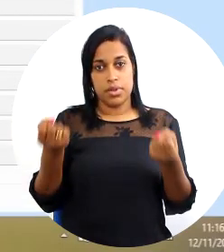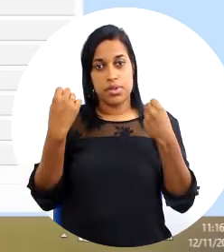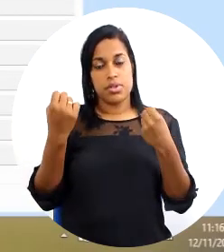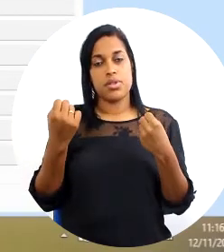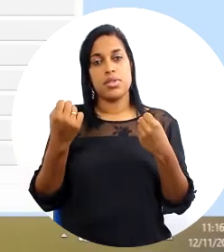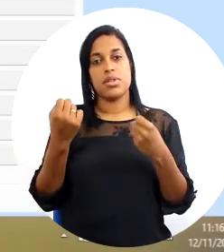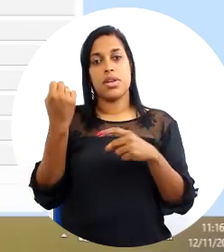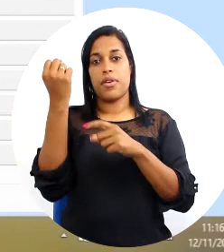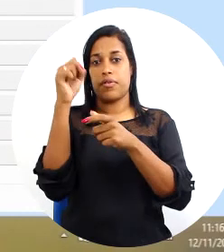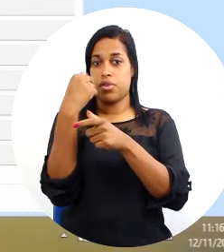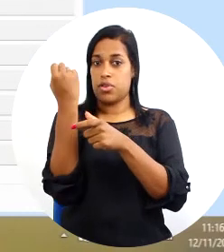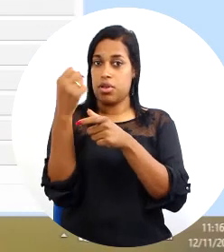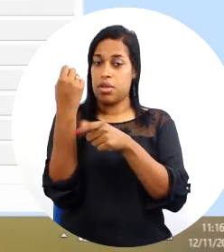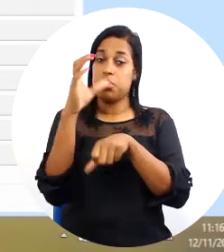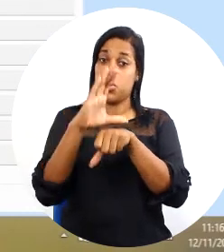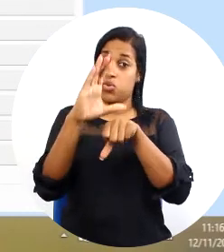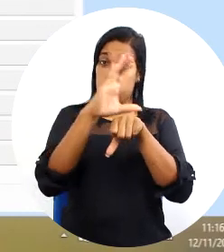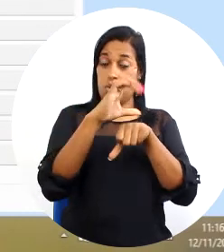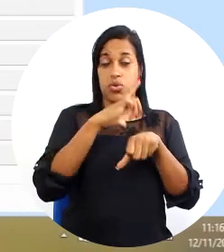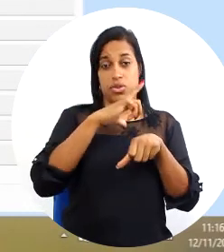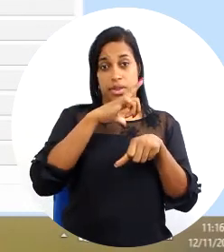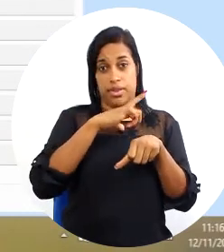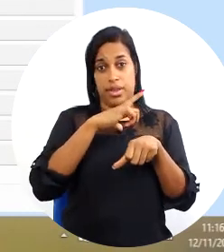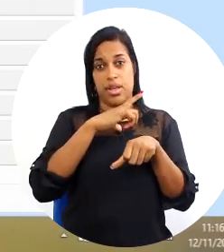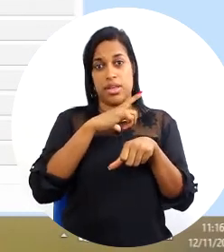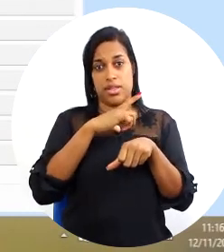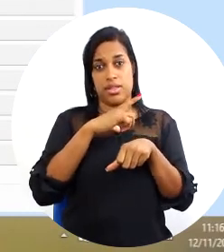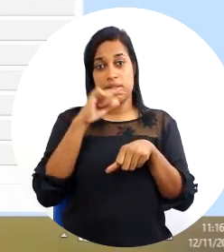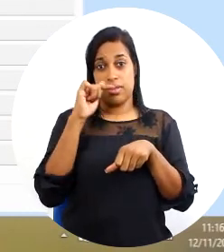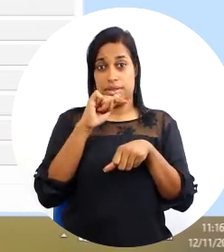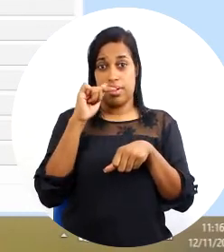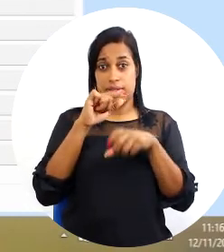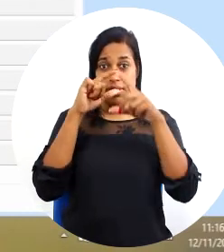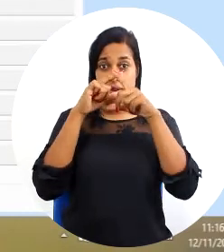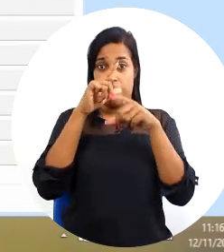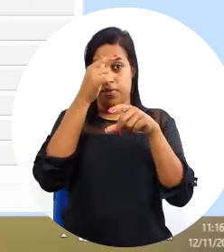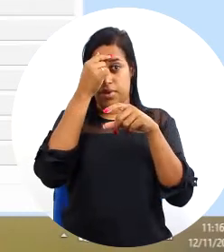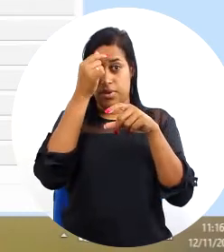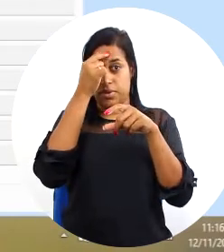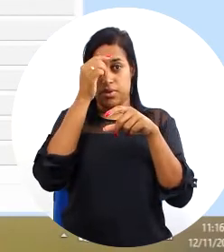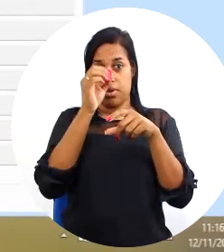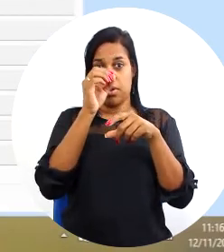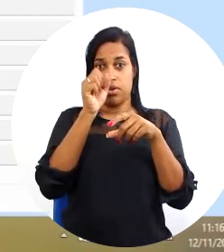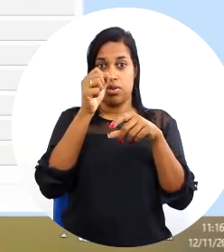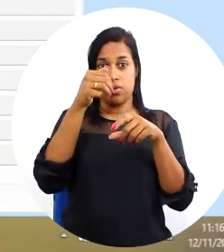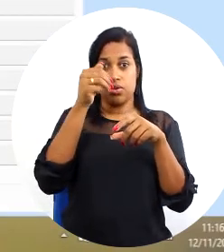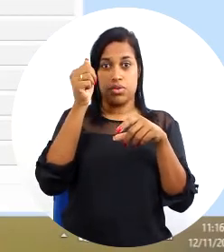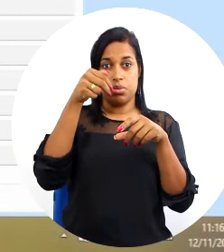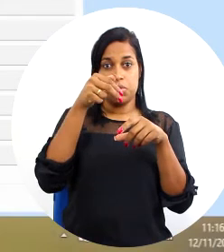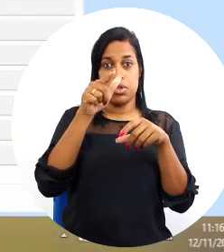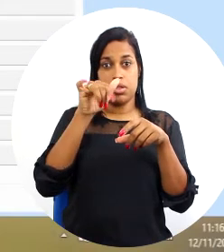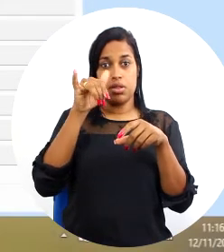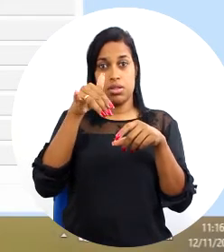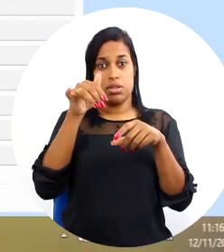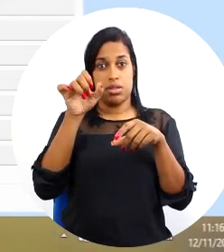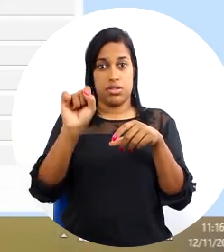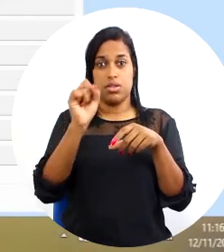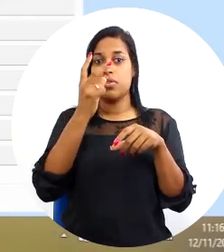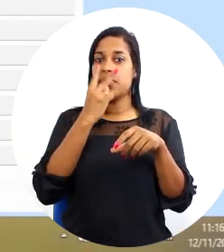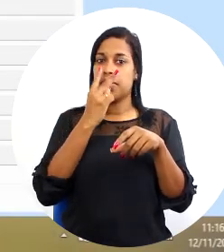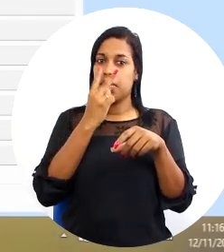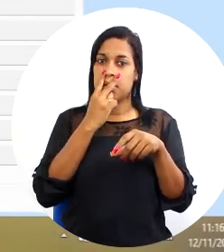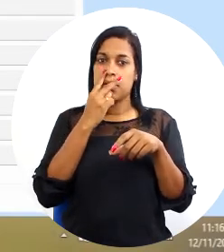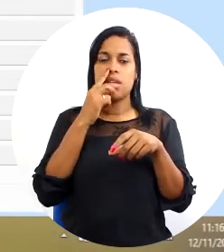fisioterapia que são os cursos que têm nessa onde faculdade as malinhas que fica em vitória de santo antão e